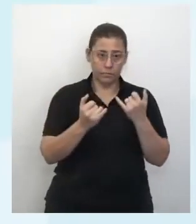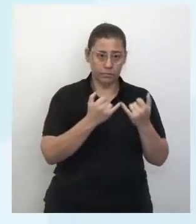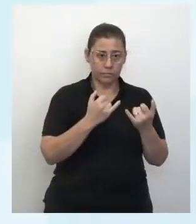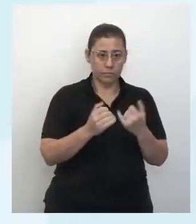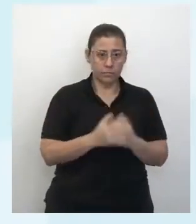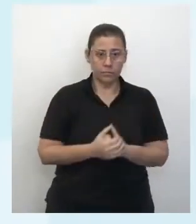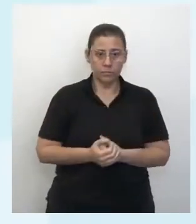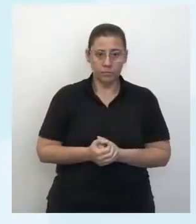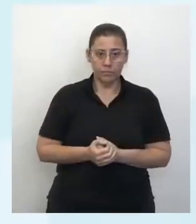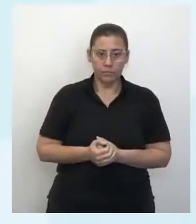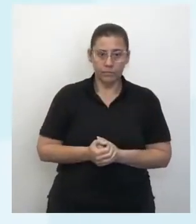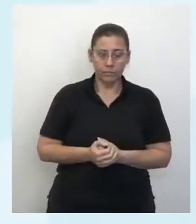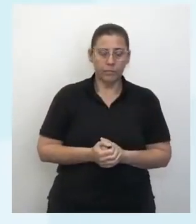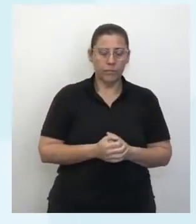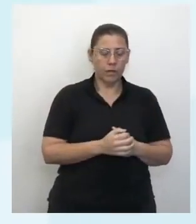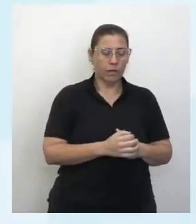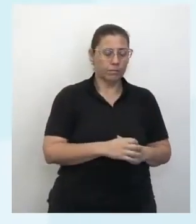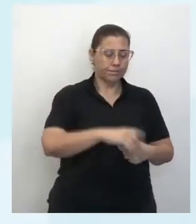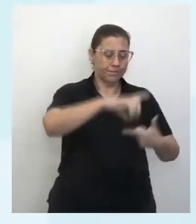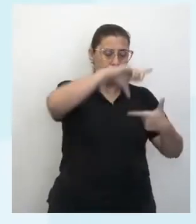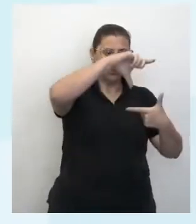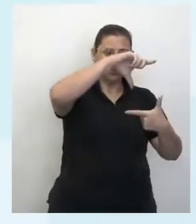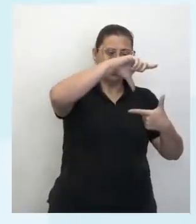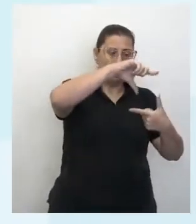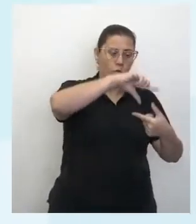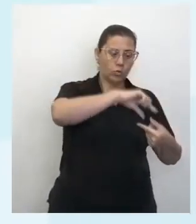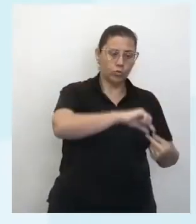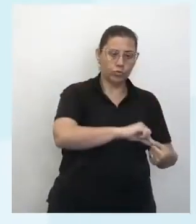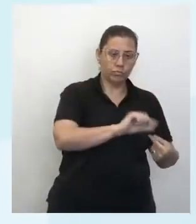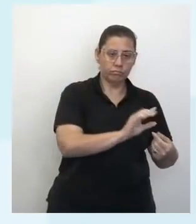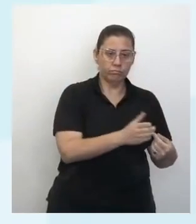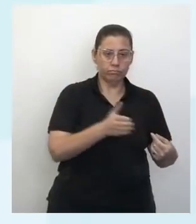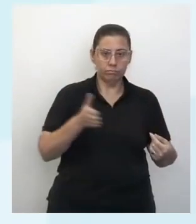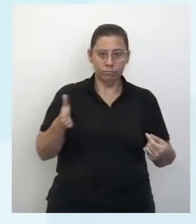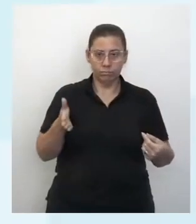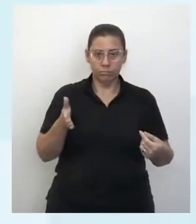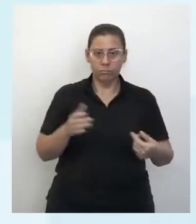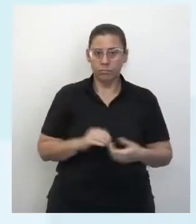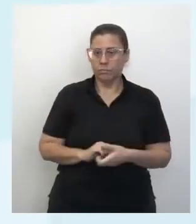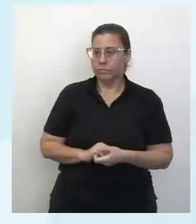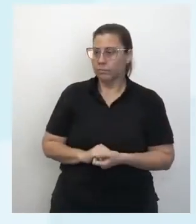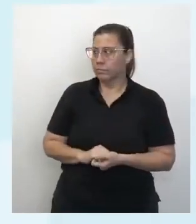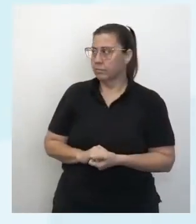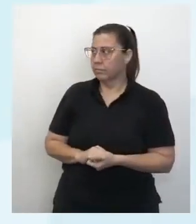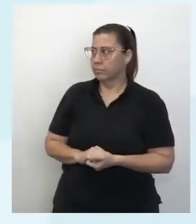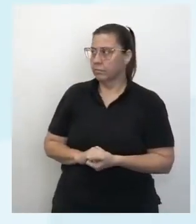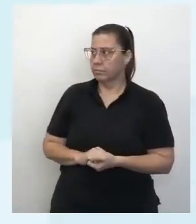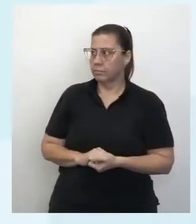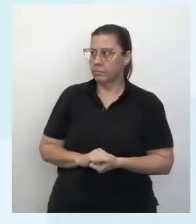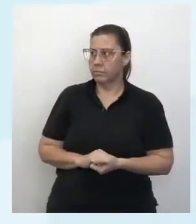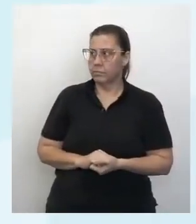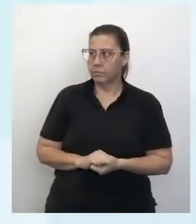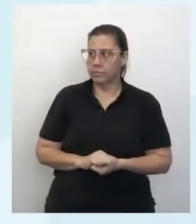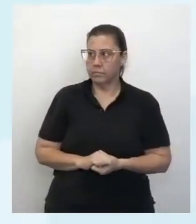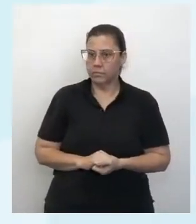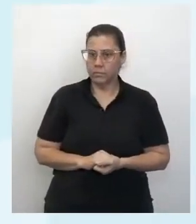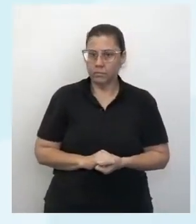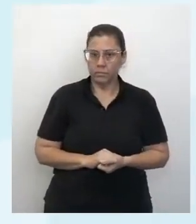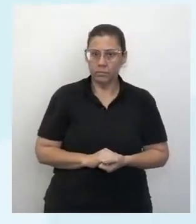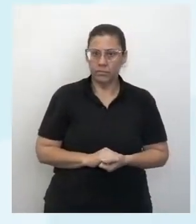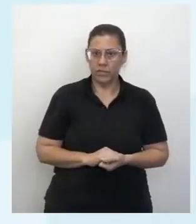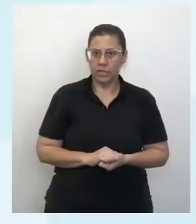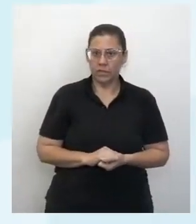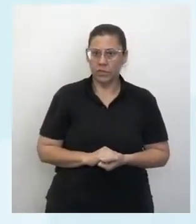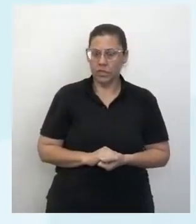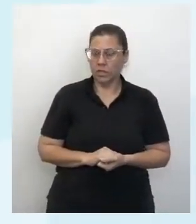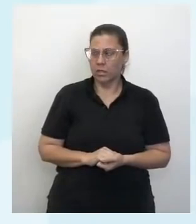um quadrilátero que eu reduzi o tamanho. Nesse aqui eu tentei fazer assim 3 vezes menor, tá bom? Então, é o mesmo. Veja, ele